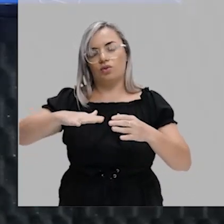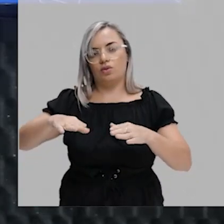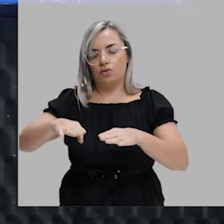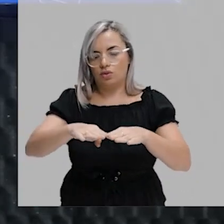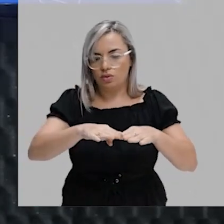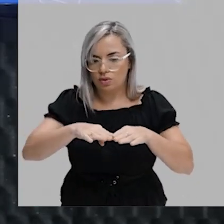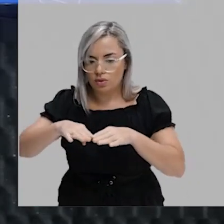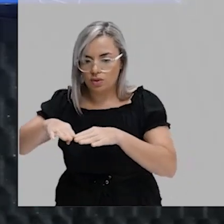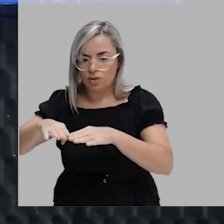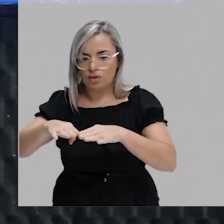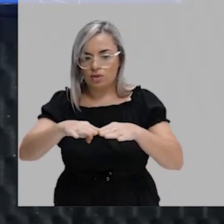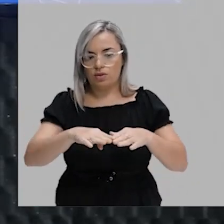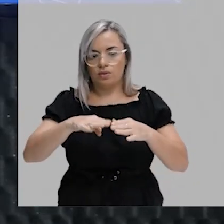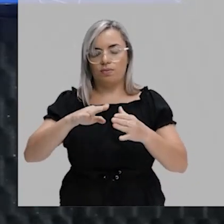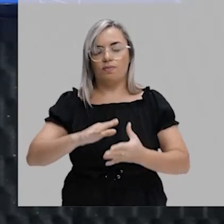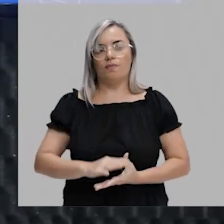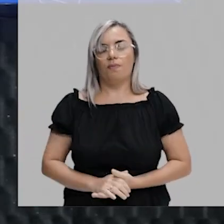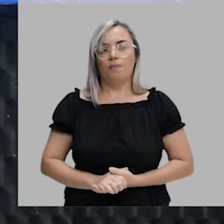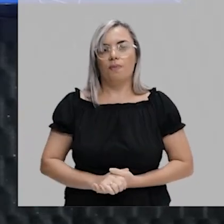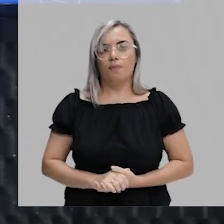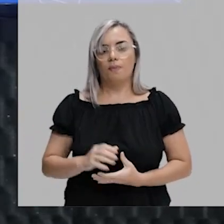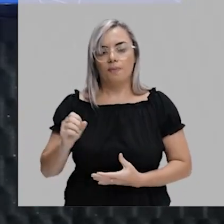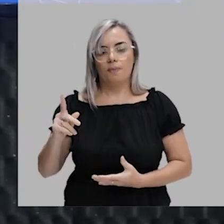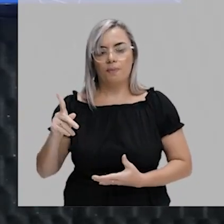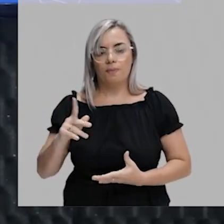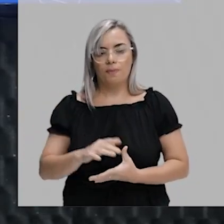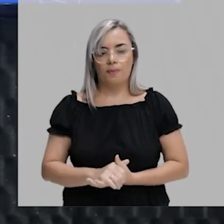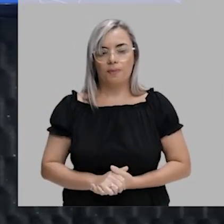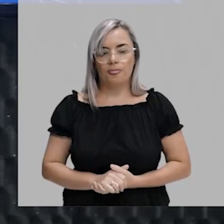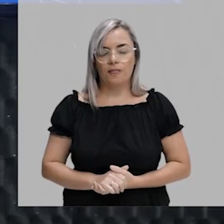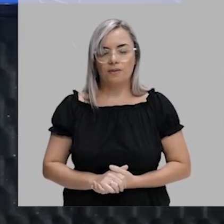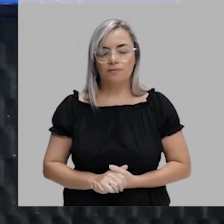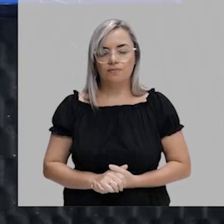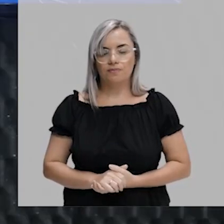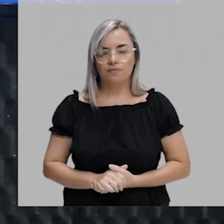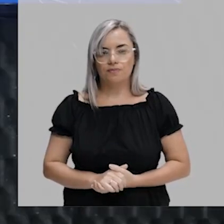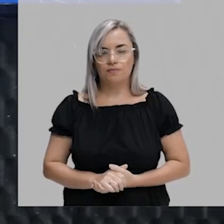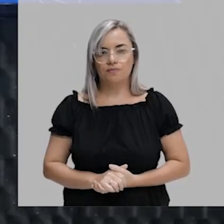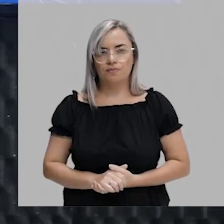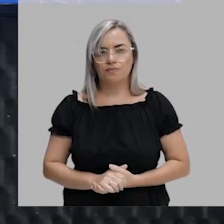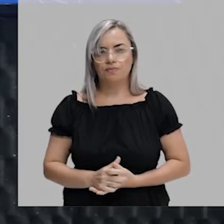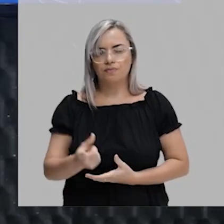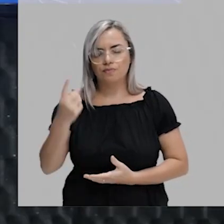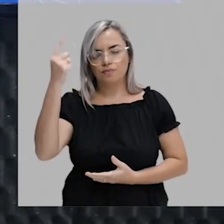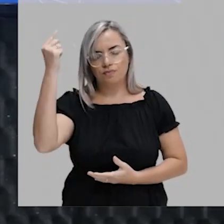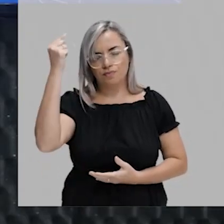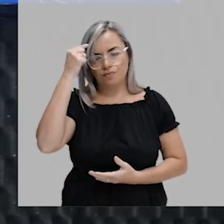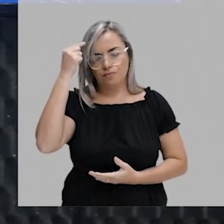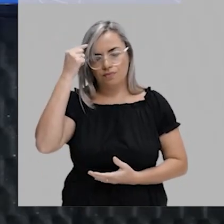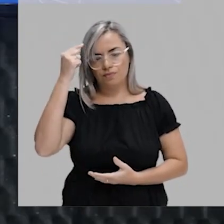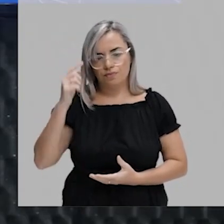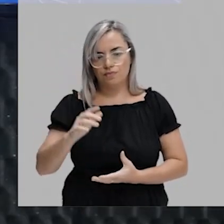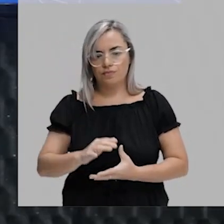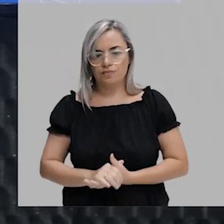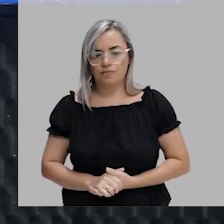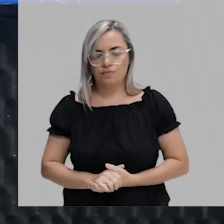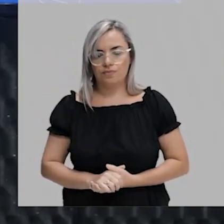uma concentração abaixo. Ok? Agora, vamos imaginar a seguinte situação. Eu tenho